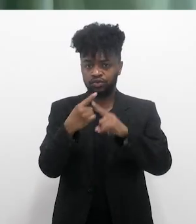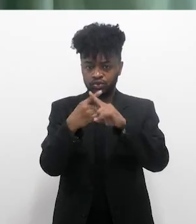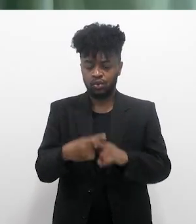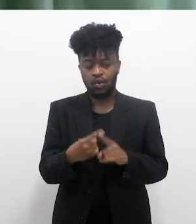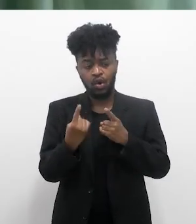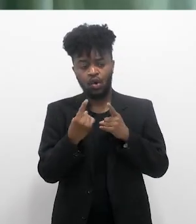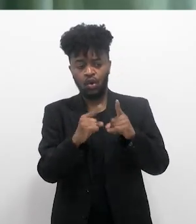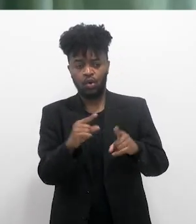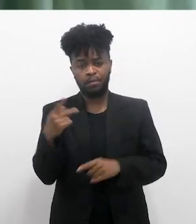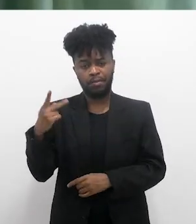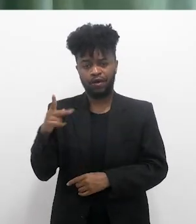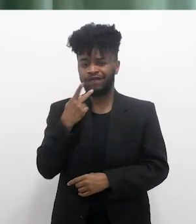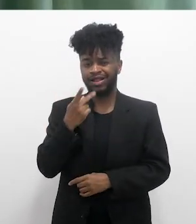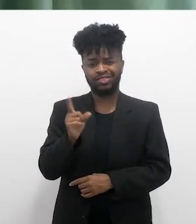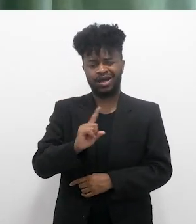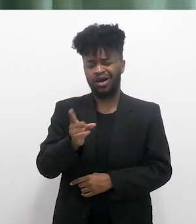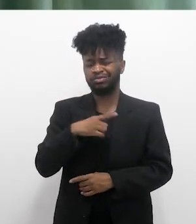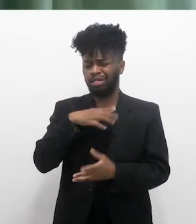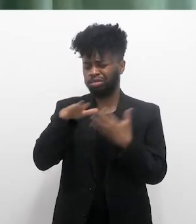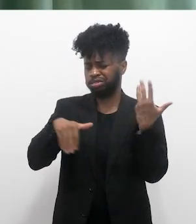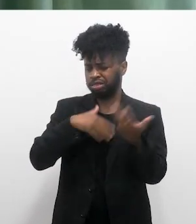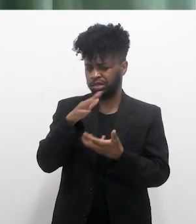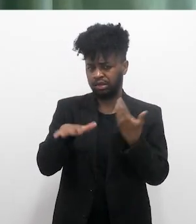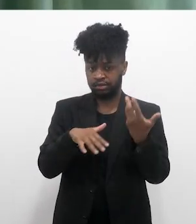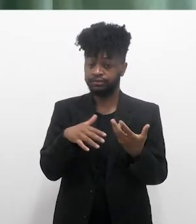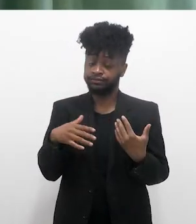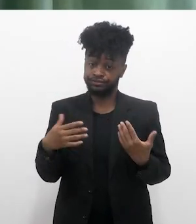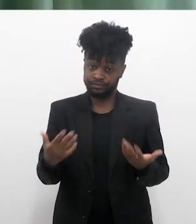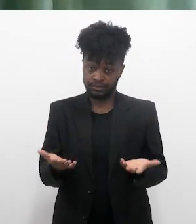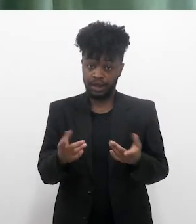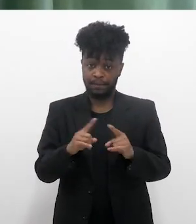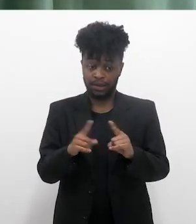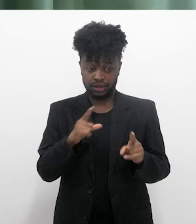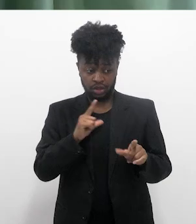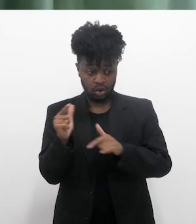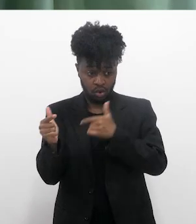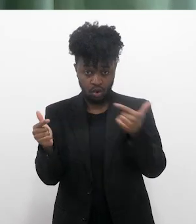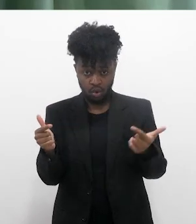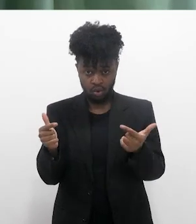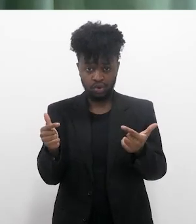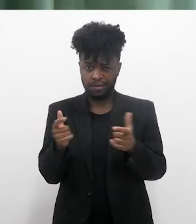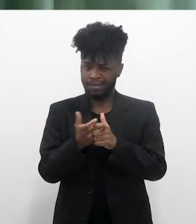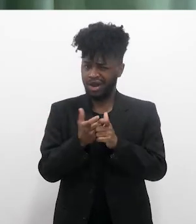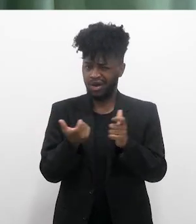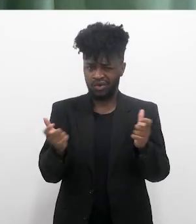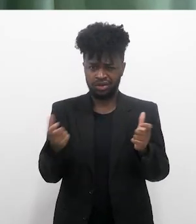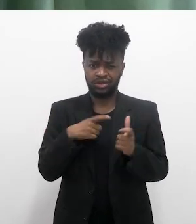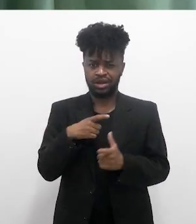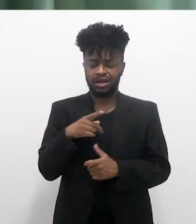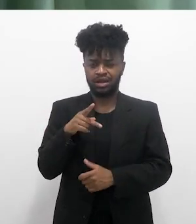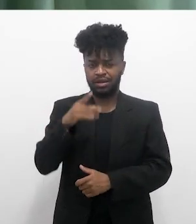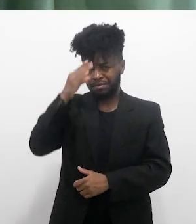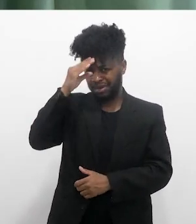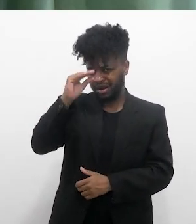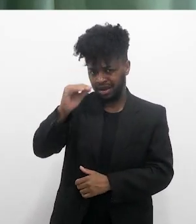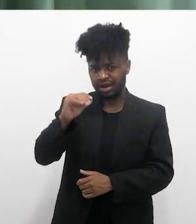Porque, não, vai estar uma loucura e tal. Mas os outros, maioria, Pelé, 1000